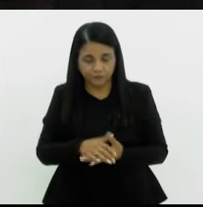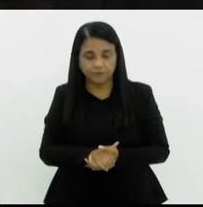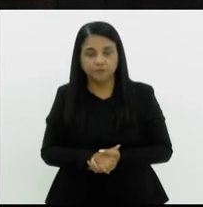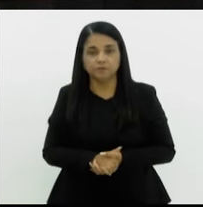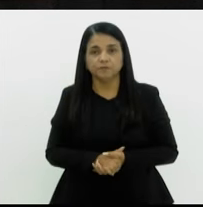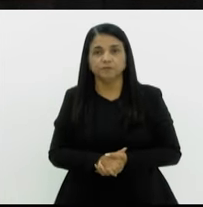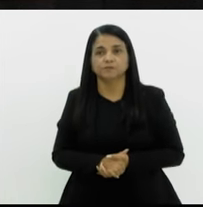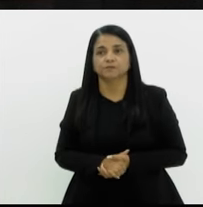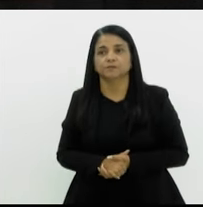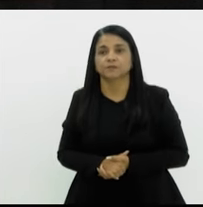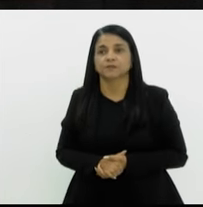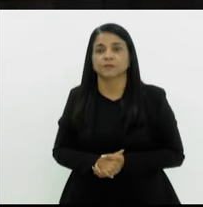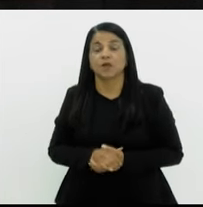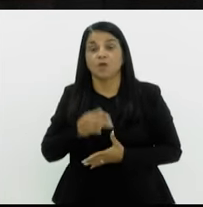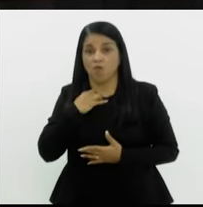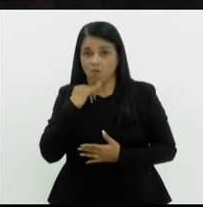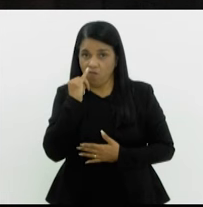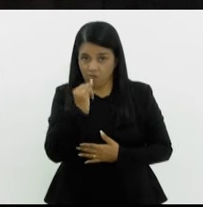Dito isso,